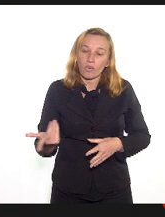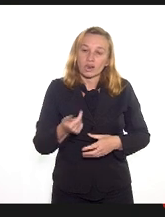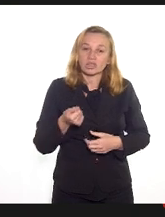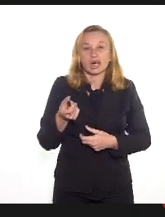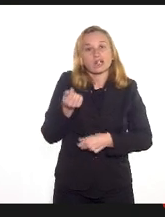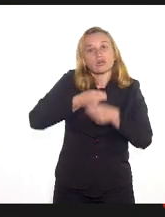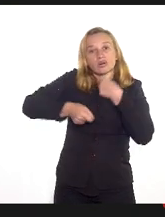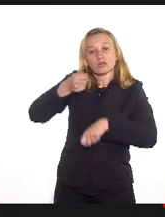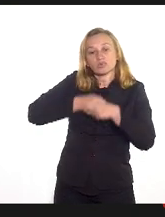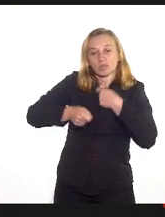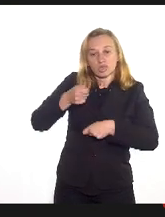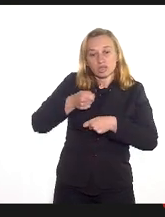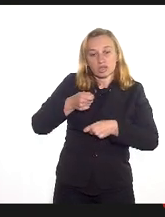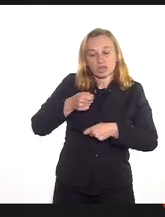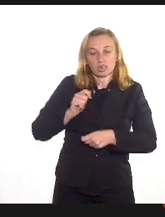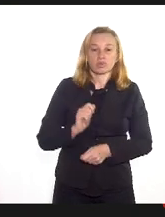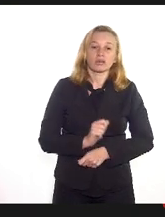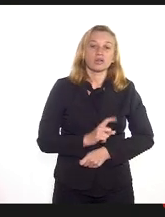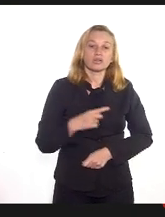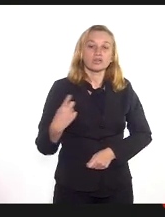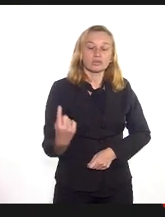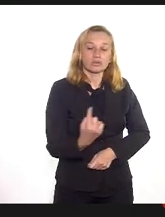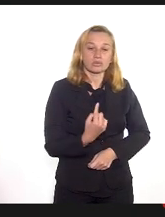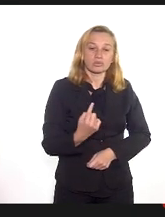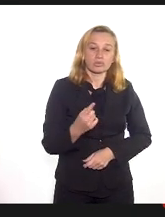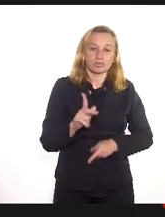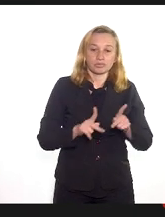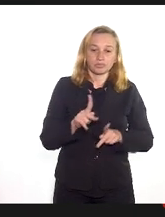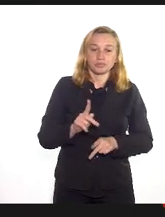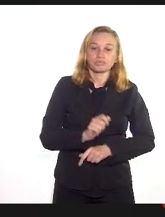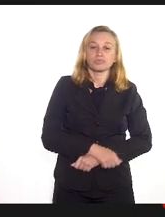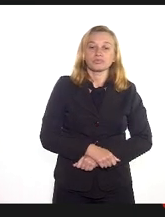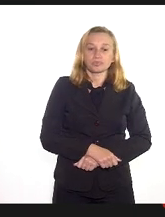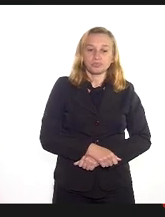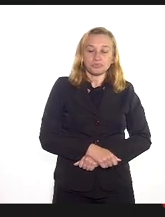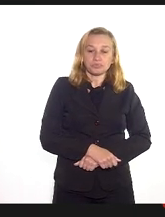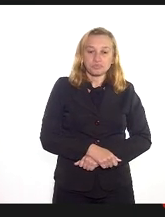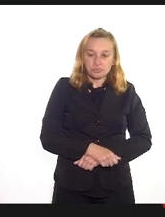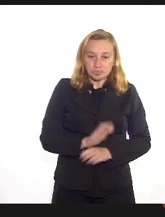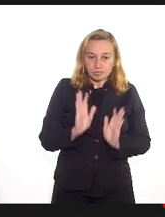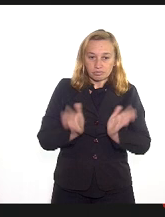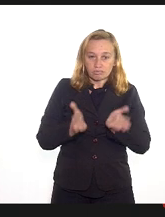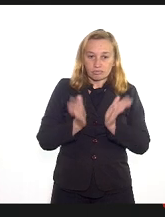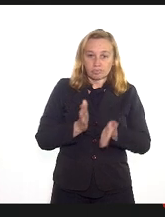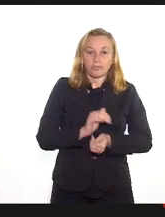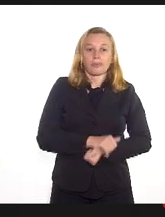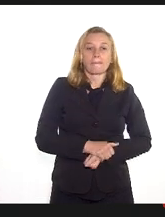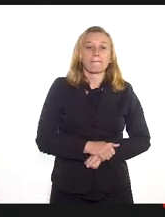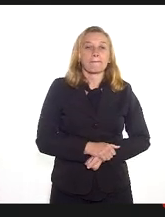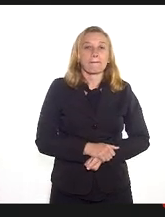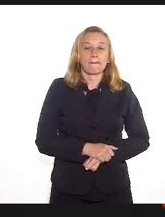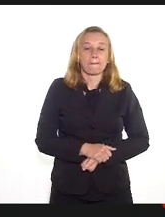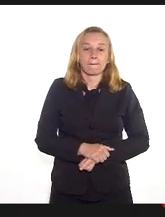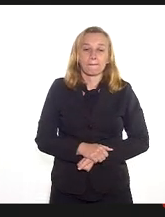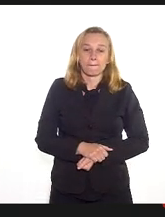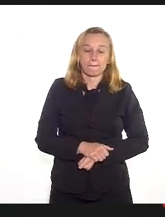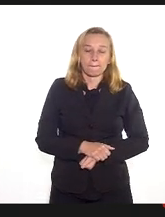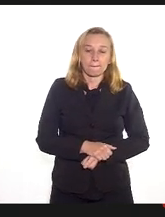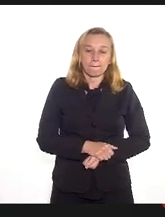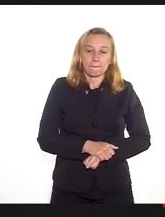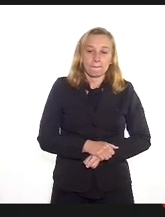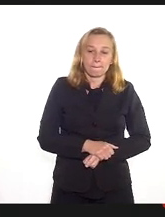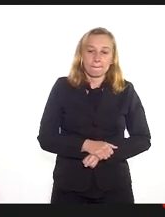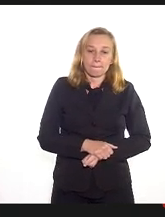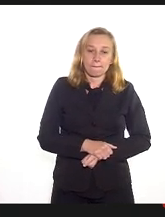para o bem-estar da nossa população. Bom, agora comentando sobre o ponto de vista